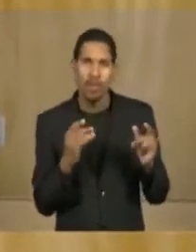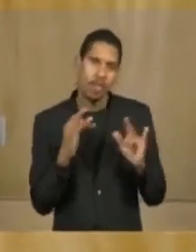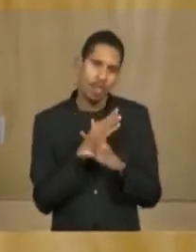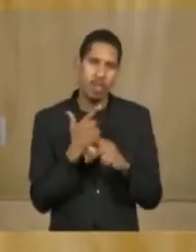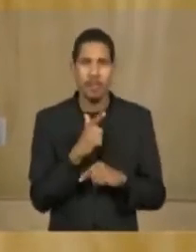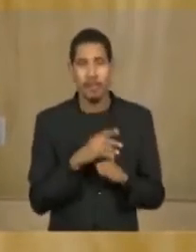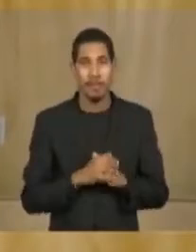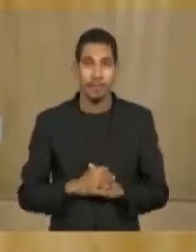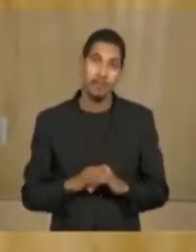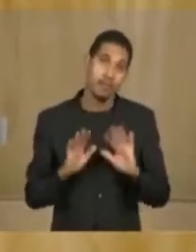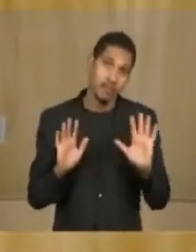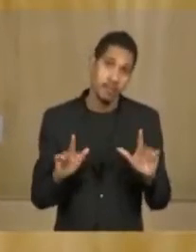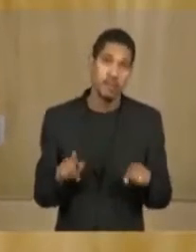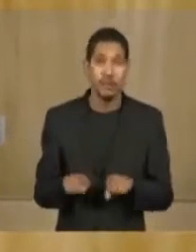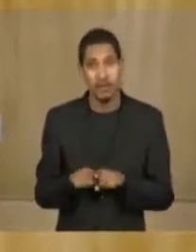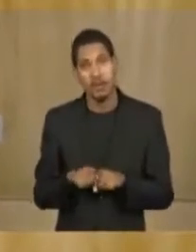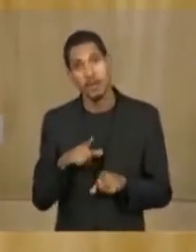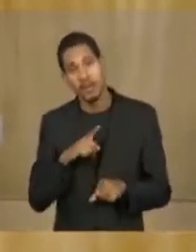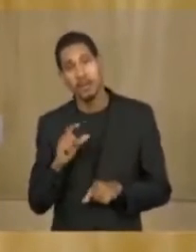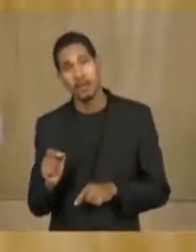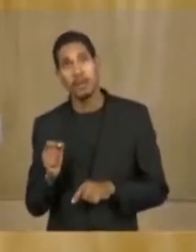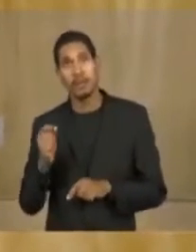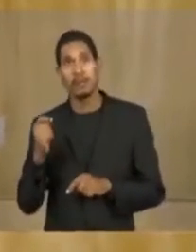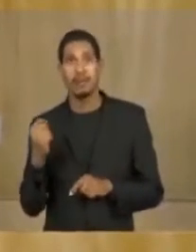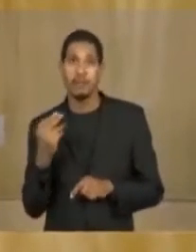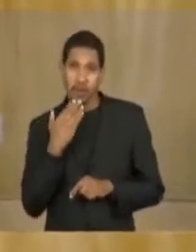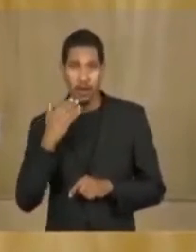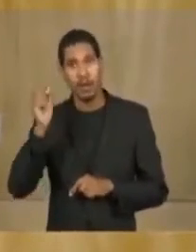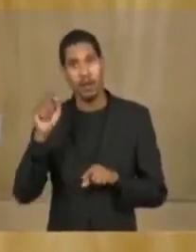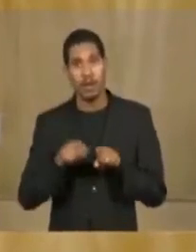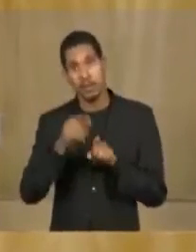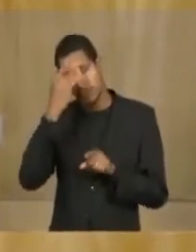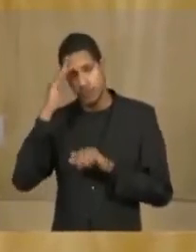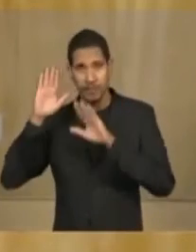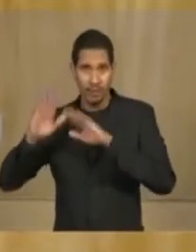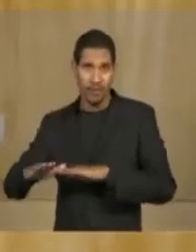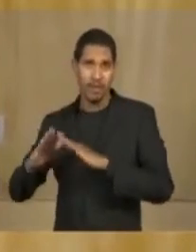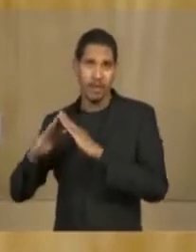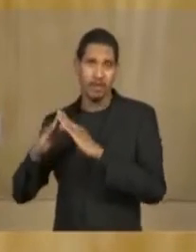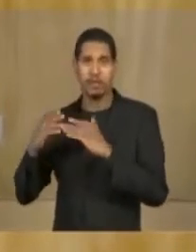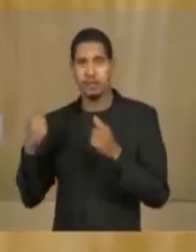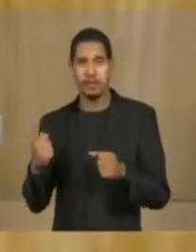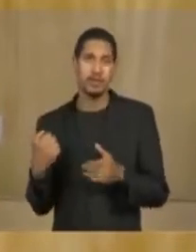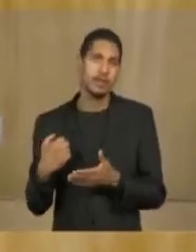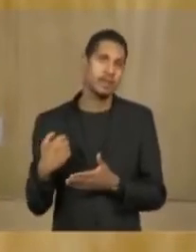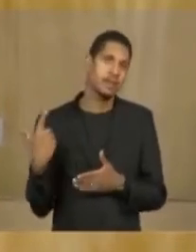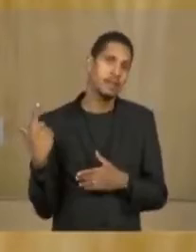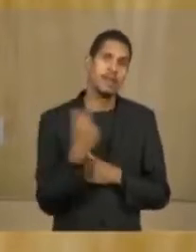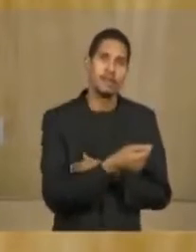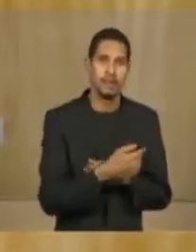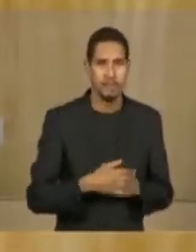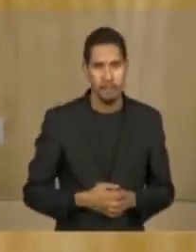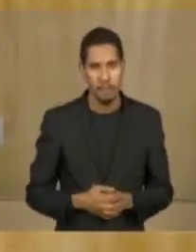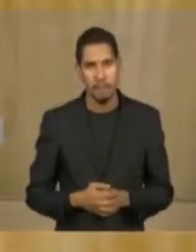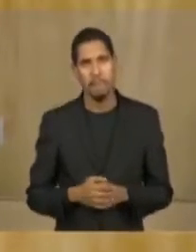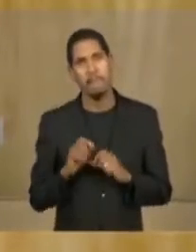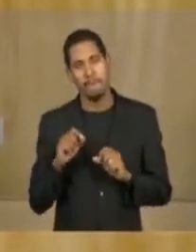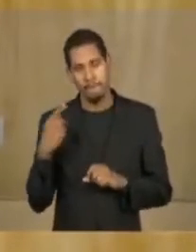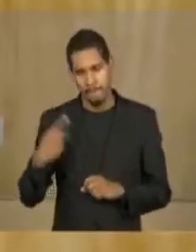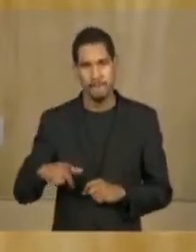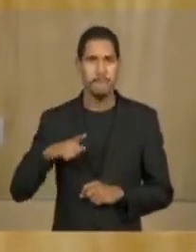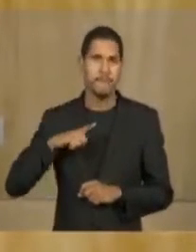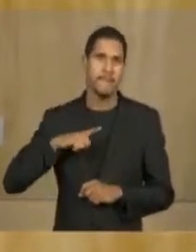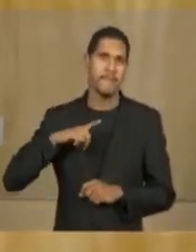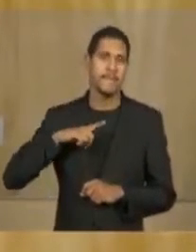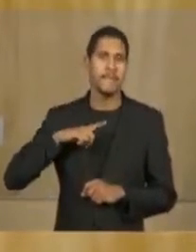mas não é o indicado. O indicado é que as pessoas não precisem se deslocar para se alimentar. E na cidade de São Paulo, optou-se para o fornecimento de um